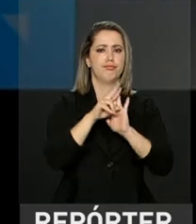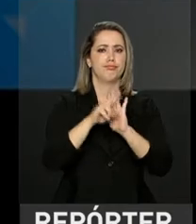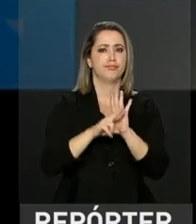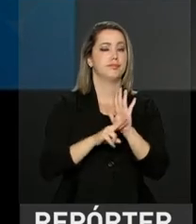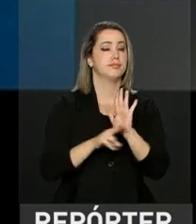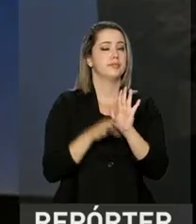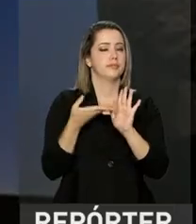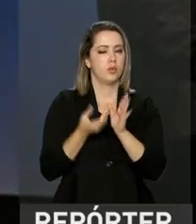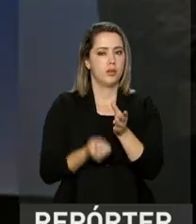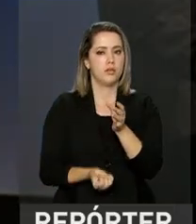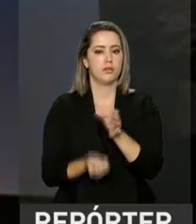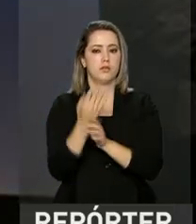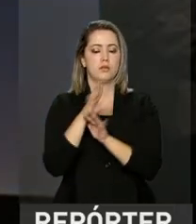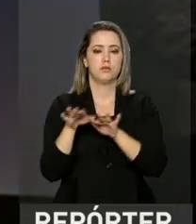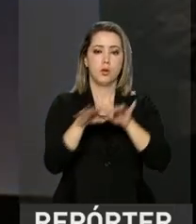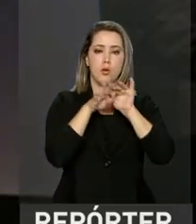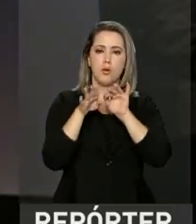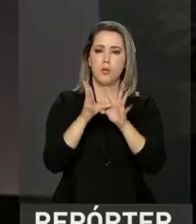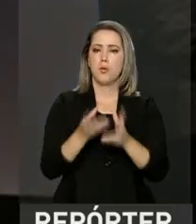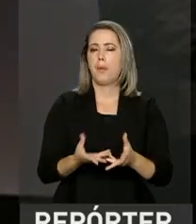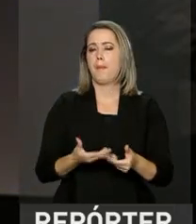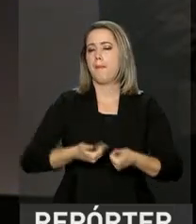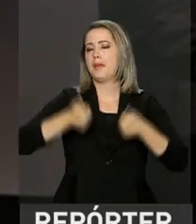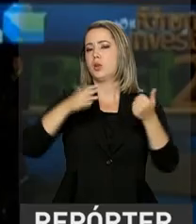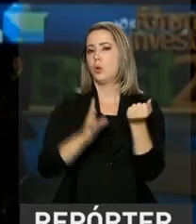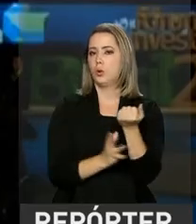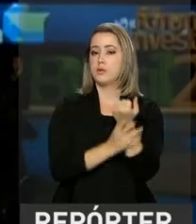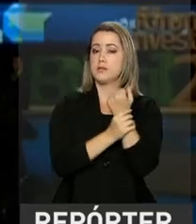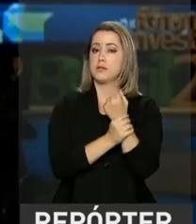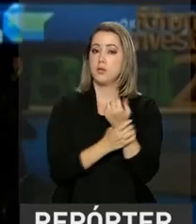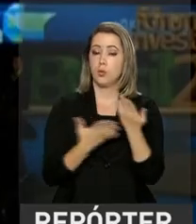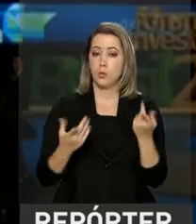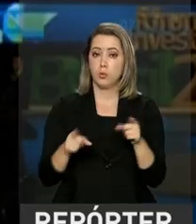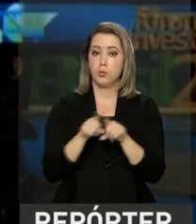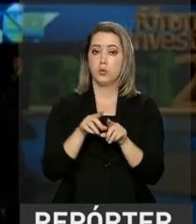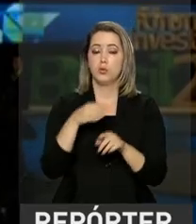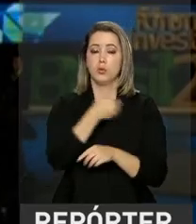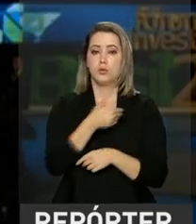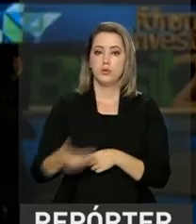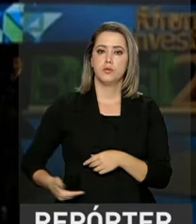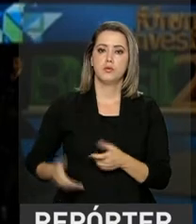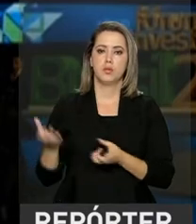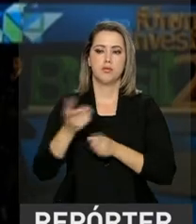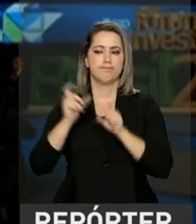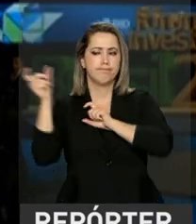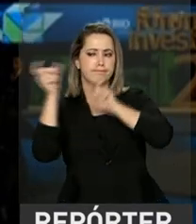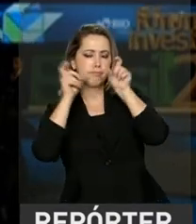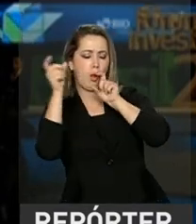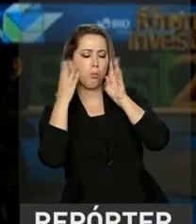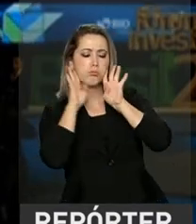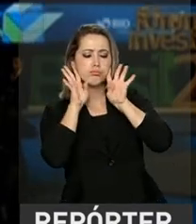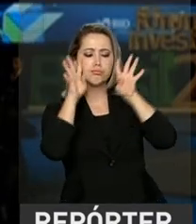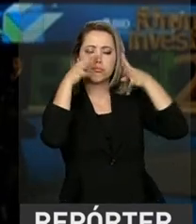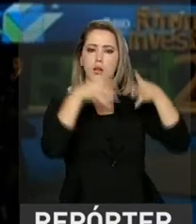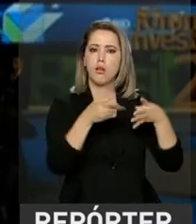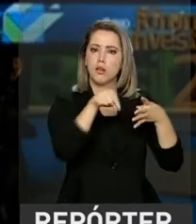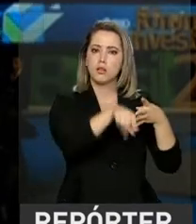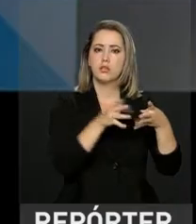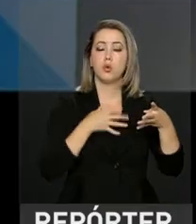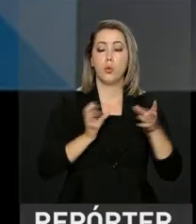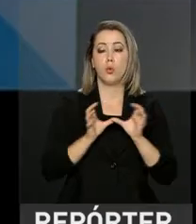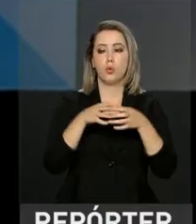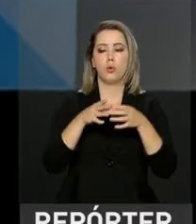criado no país um ambiente mais seguro para os negócios o governo quer atrair maior participação da iniciativa privada